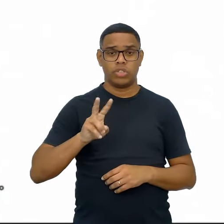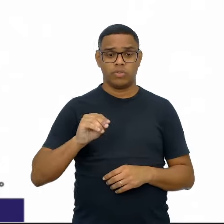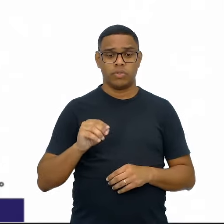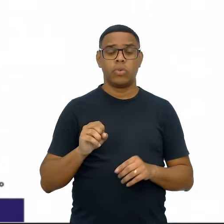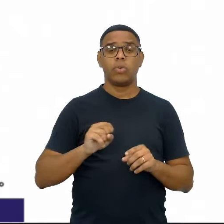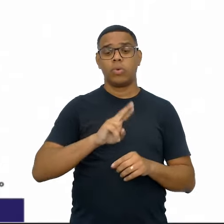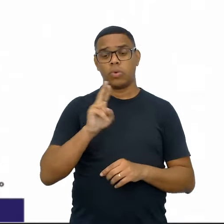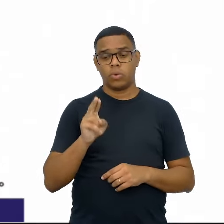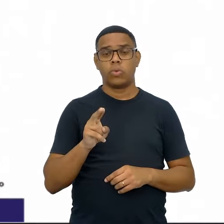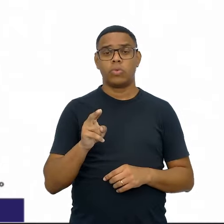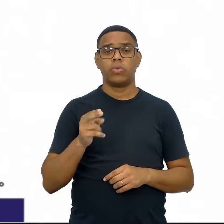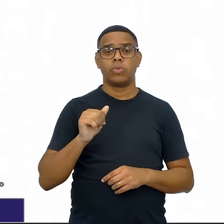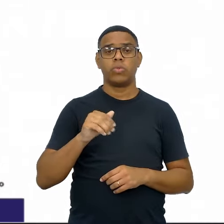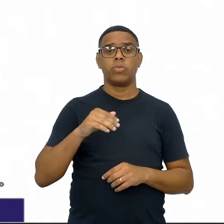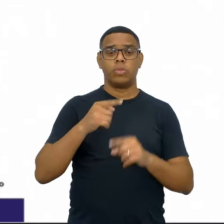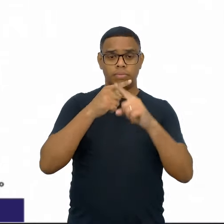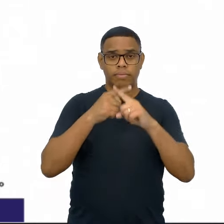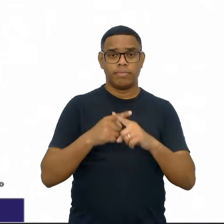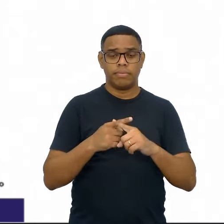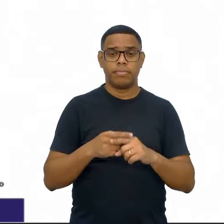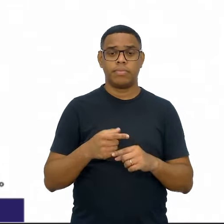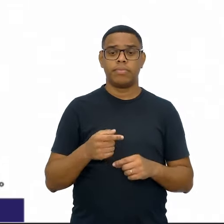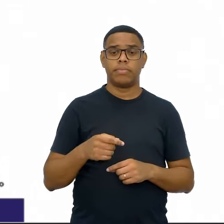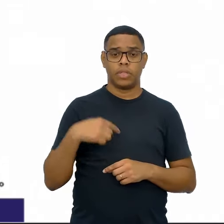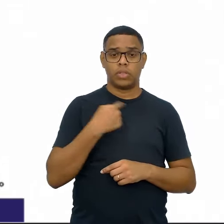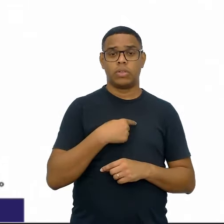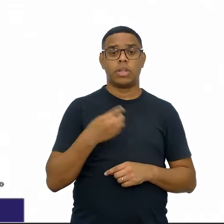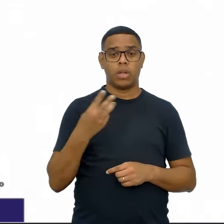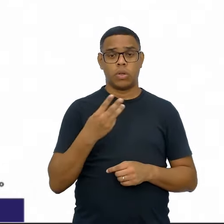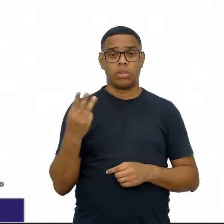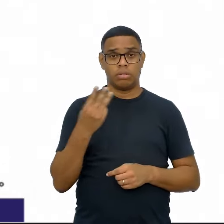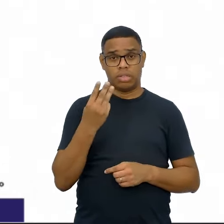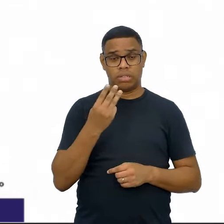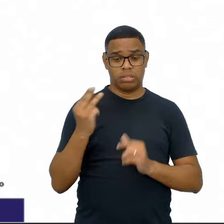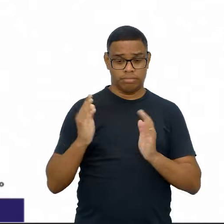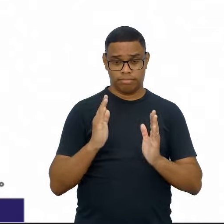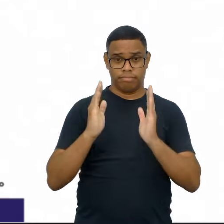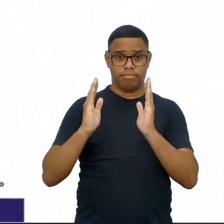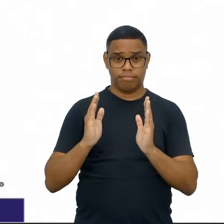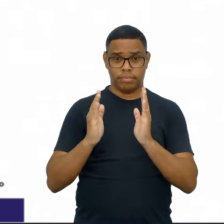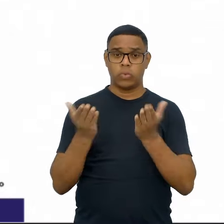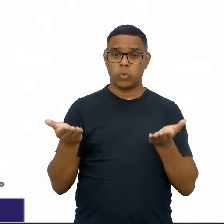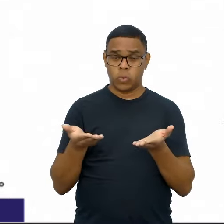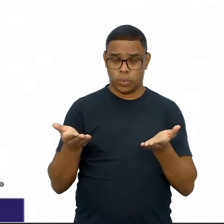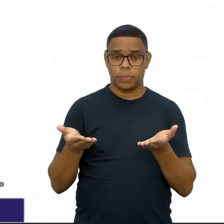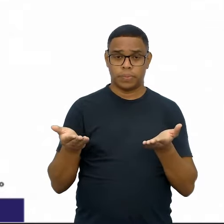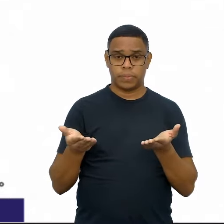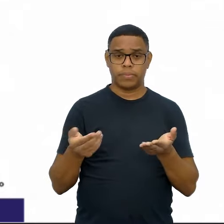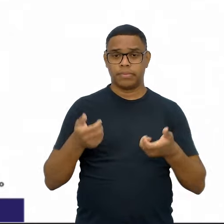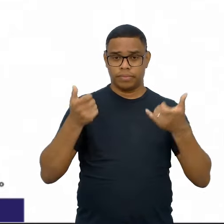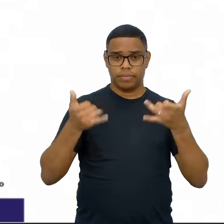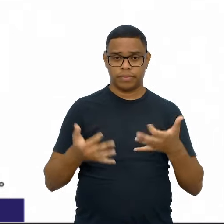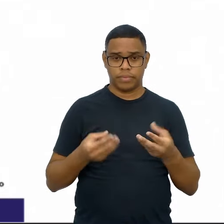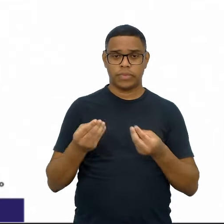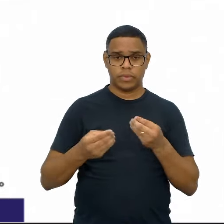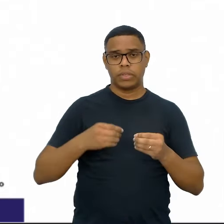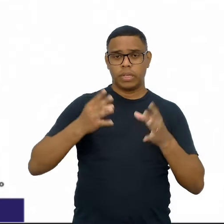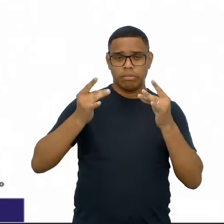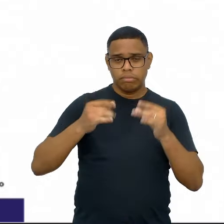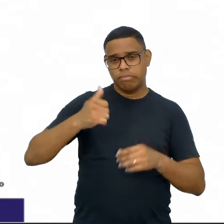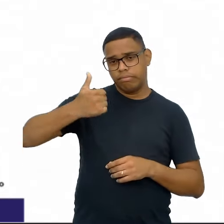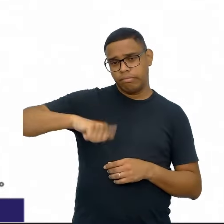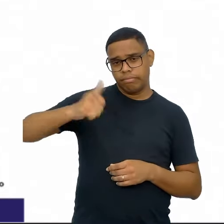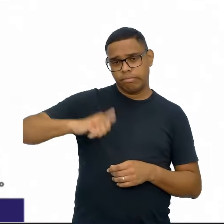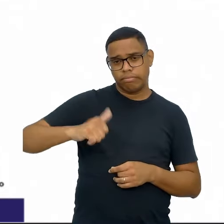quanto no campo multiplicativo. Aí aqui a gente chega no nosso terceiro momento, né, que a gente vai fazer a análise